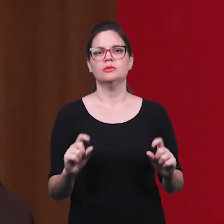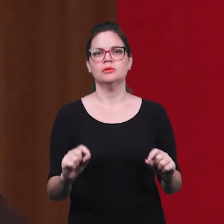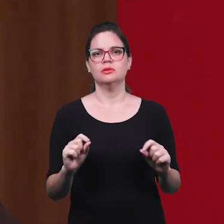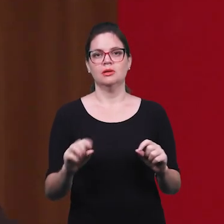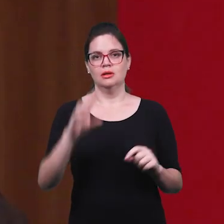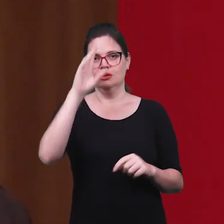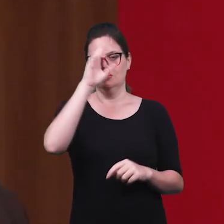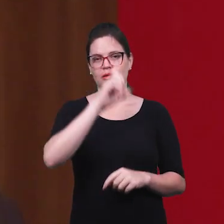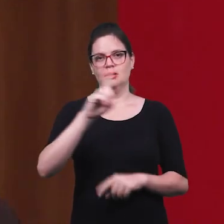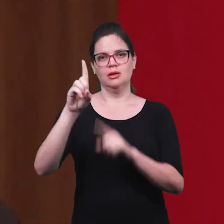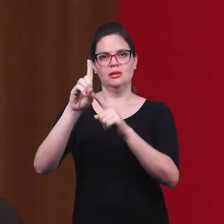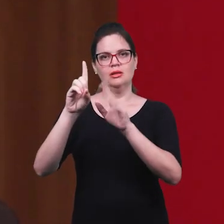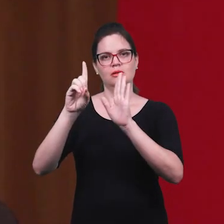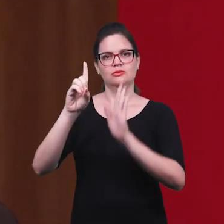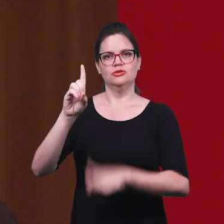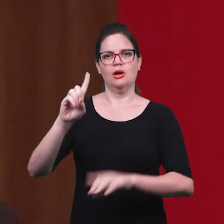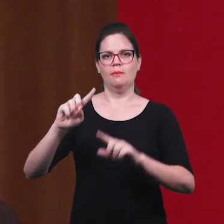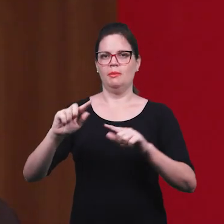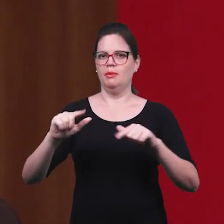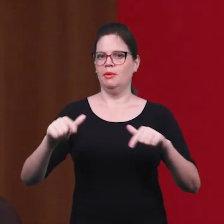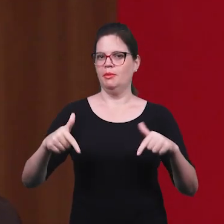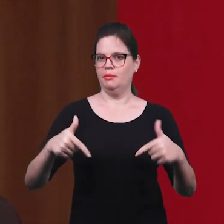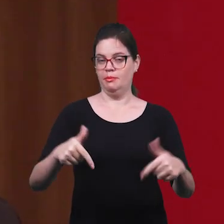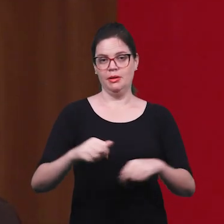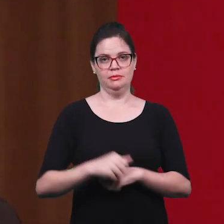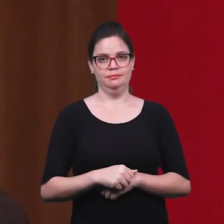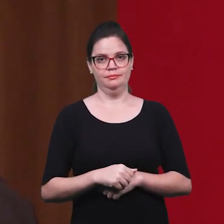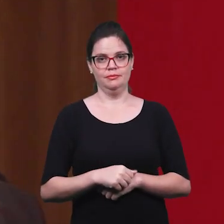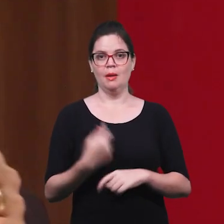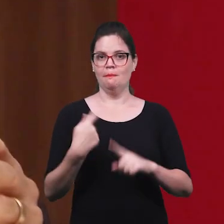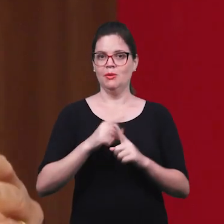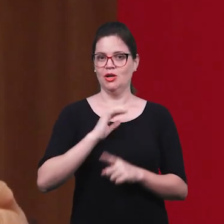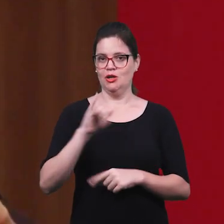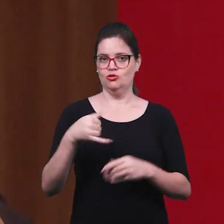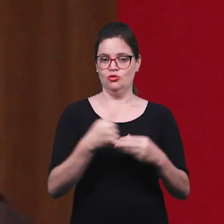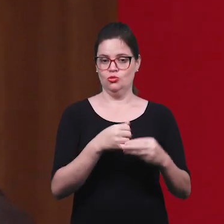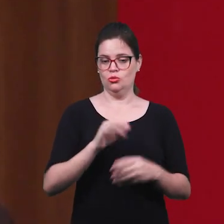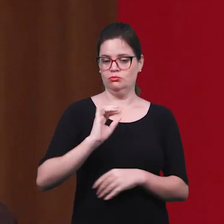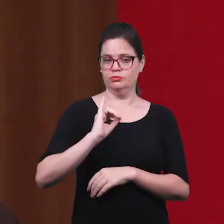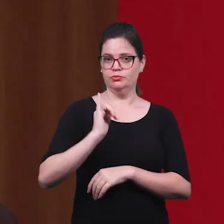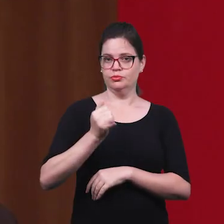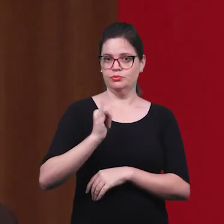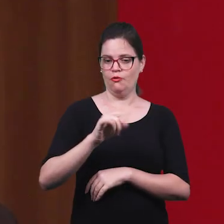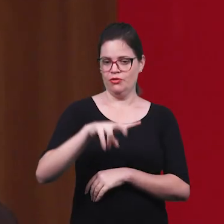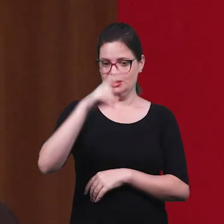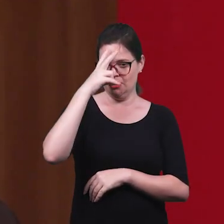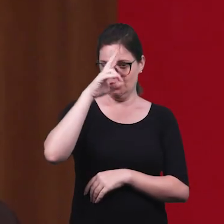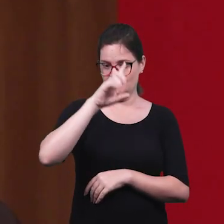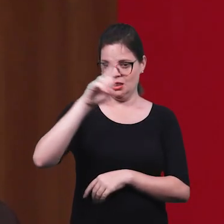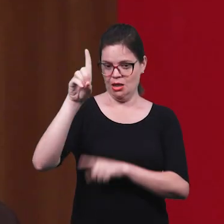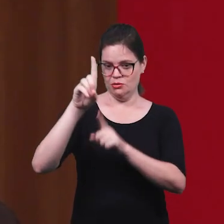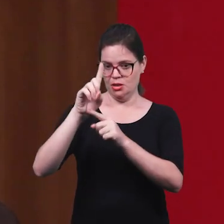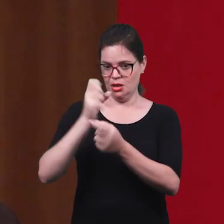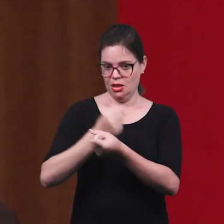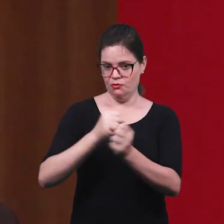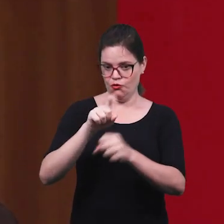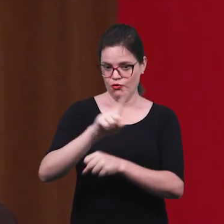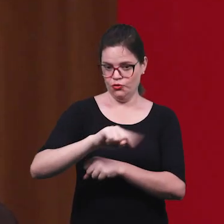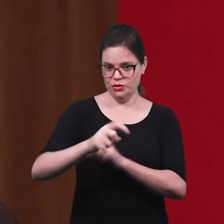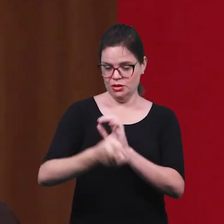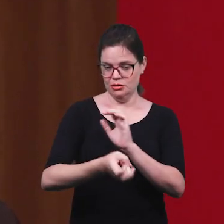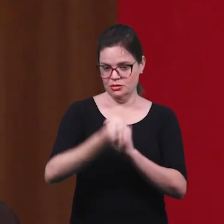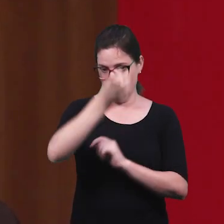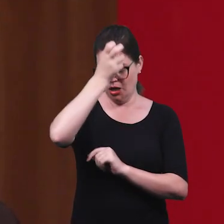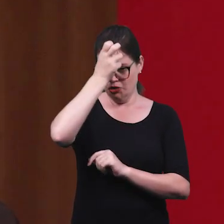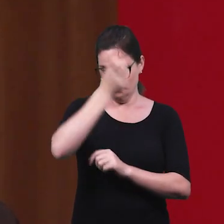que Deus havia feito por eles. E hoje, nesse mundo corrido, nesse mundo tão atarefado que